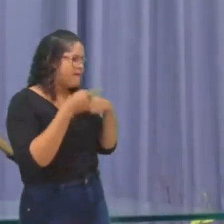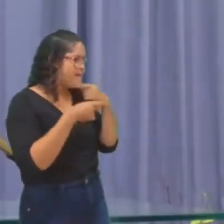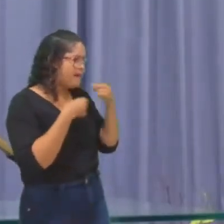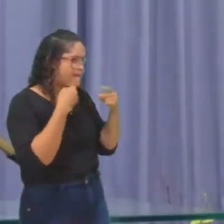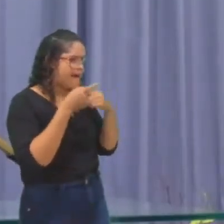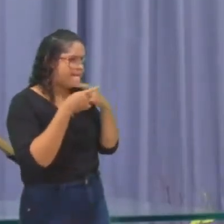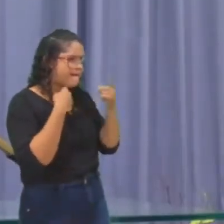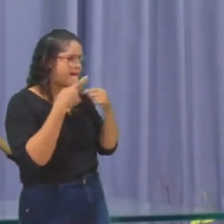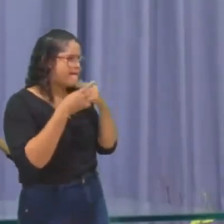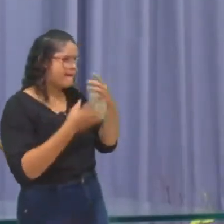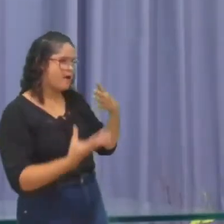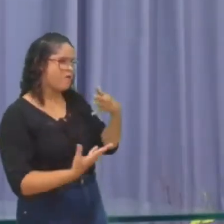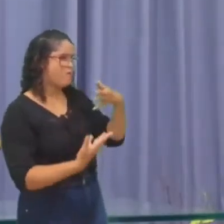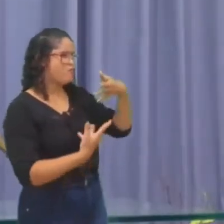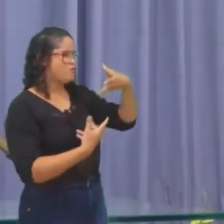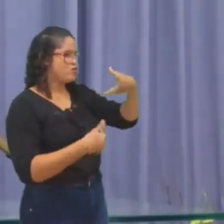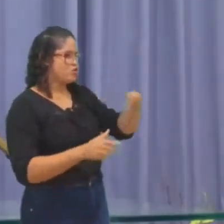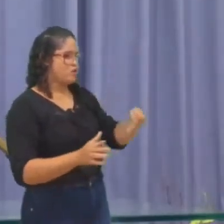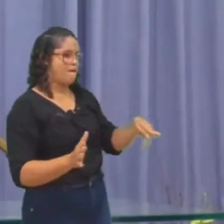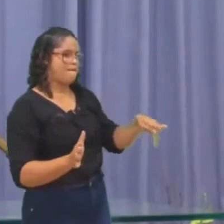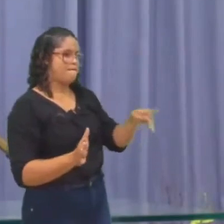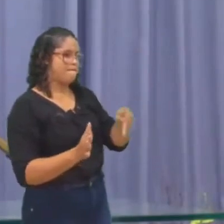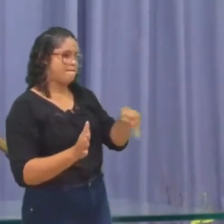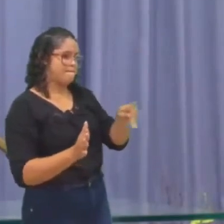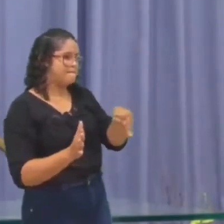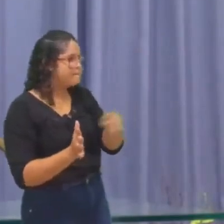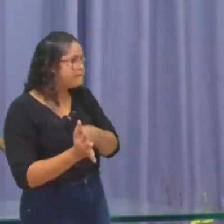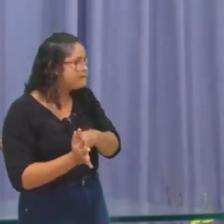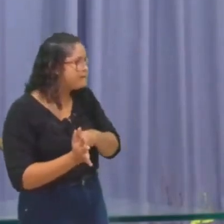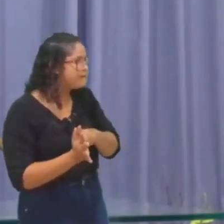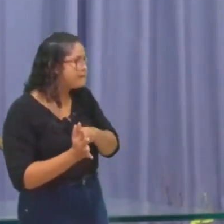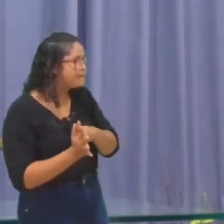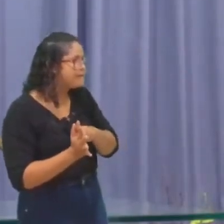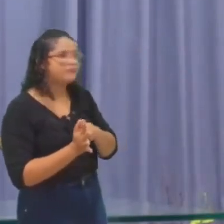terra, nenhum desses murmuradores vão entrar.